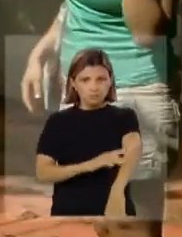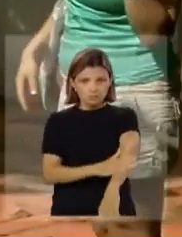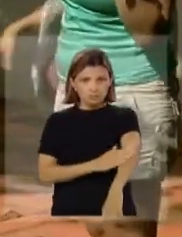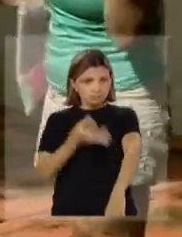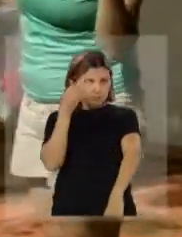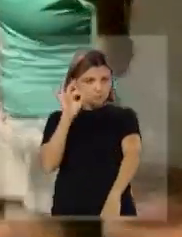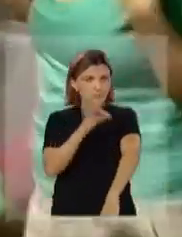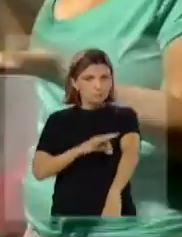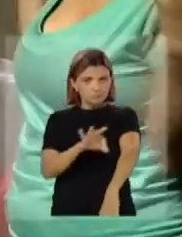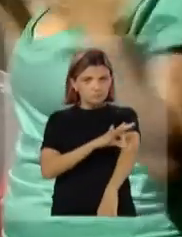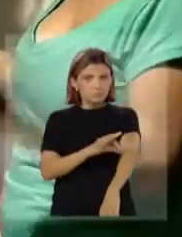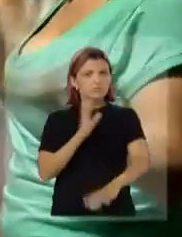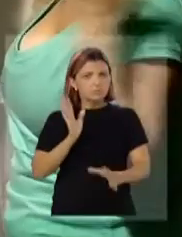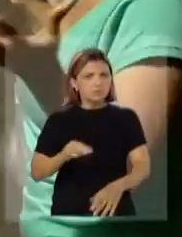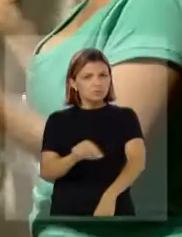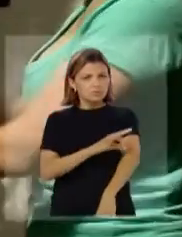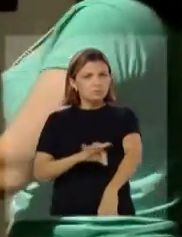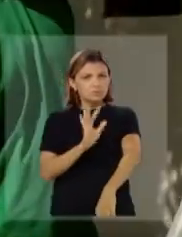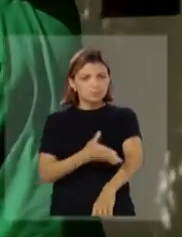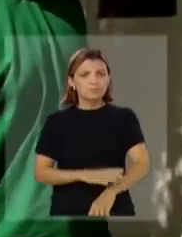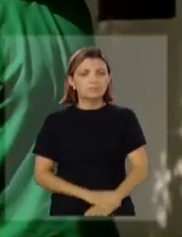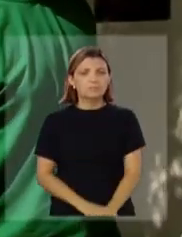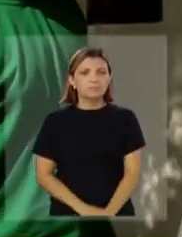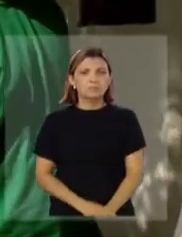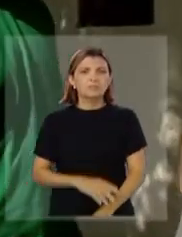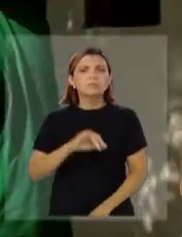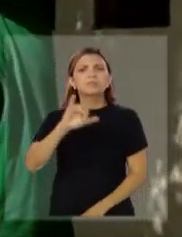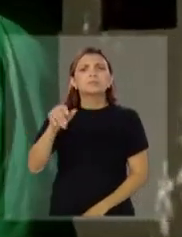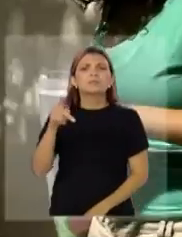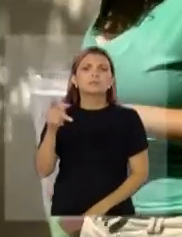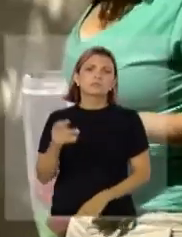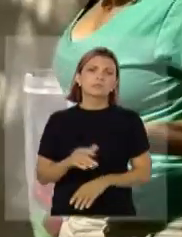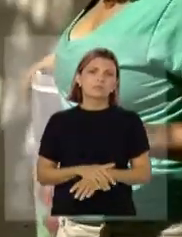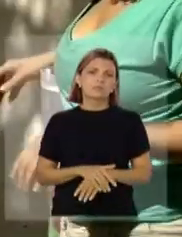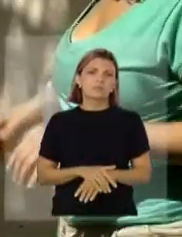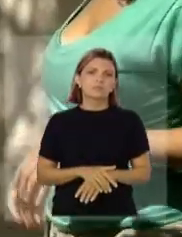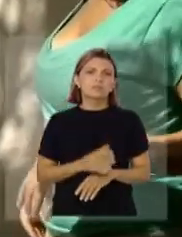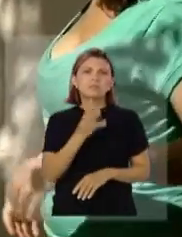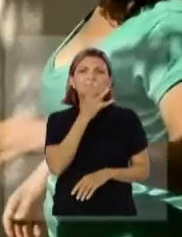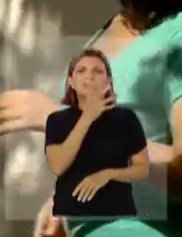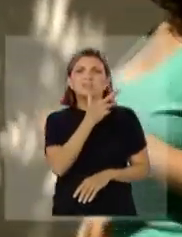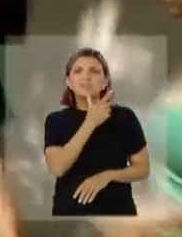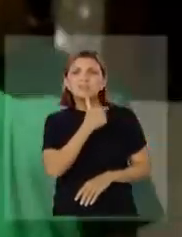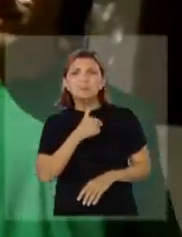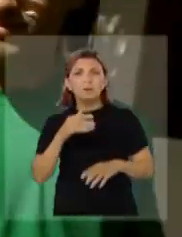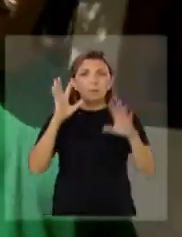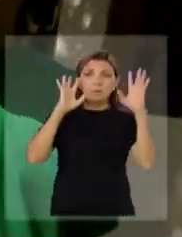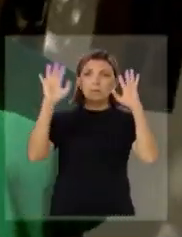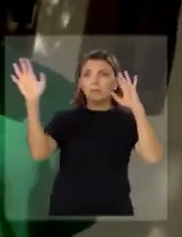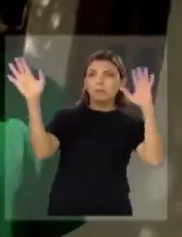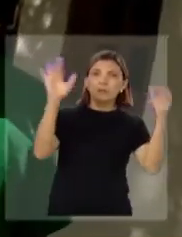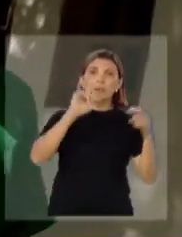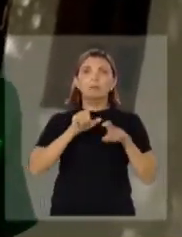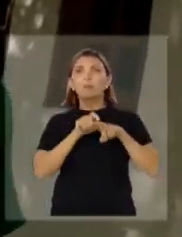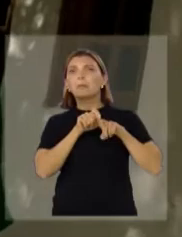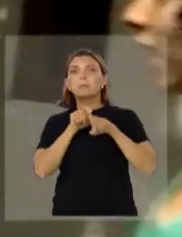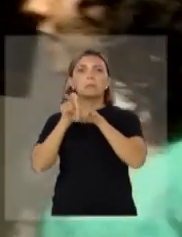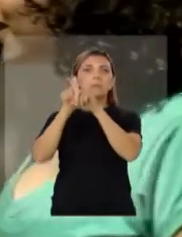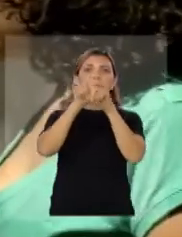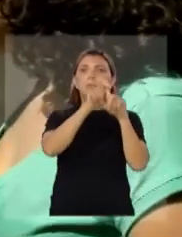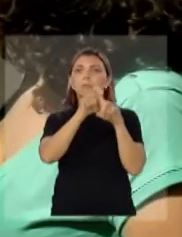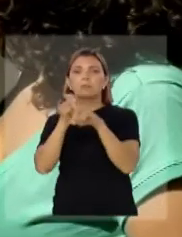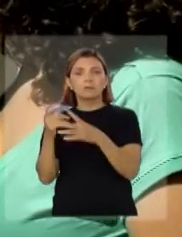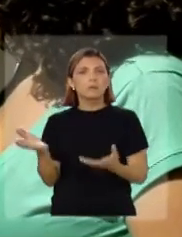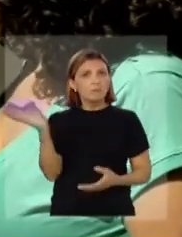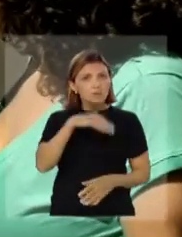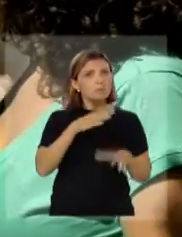repelente? Claro que eu passei, mas os bichos gostam de mim. Vamos, JP. Cara, se a gente continuar lerdo desse jeito, um caramujo vai passar voando pela gente. Tata.